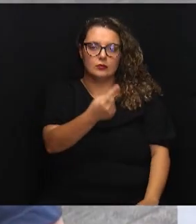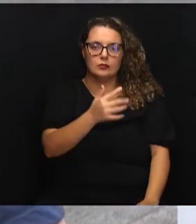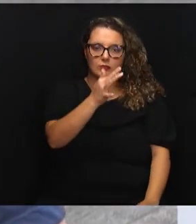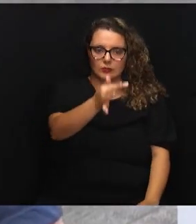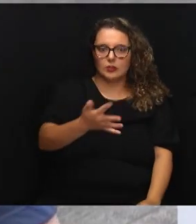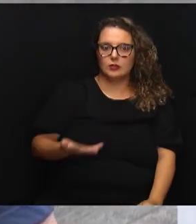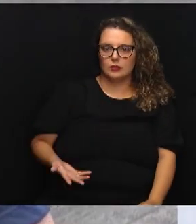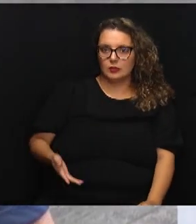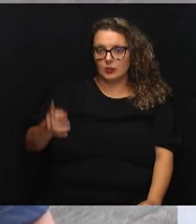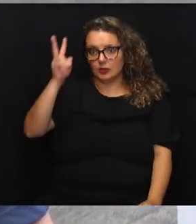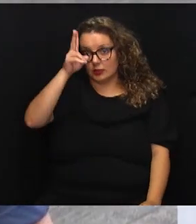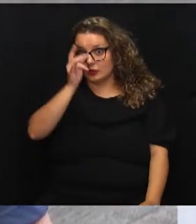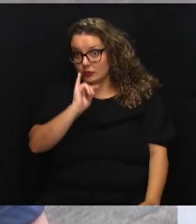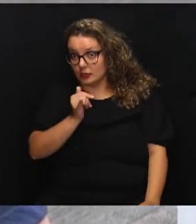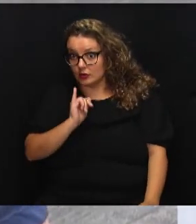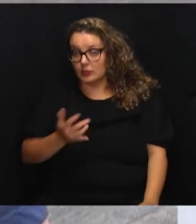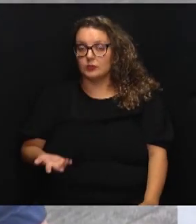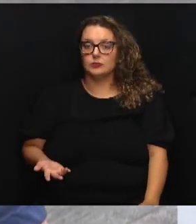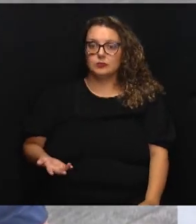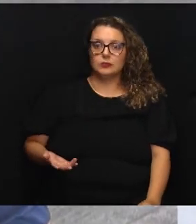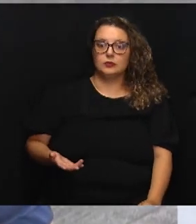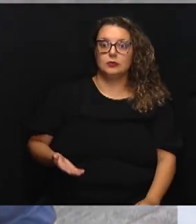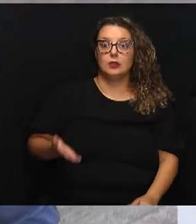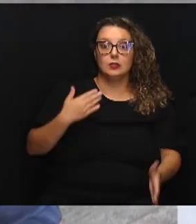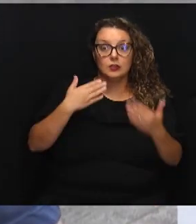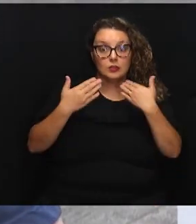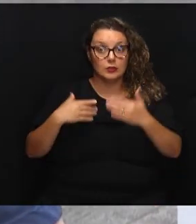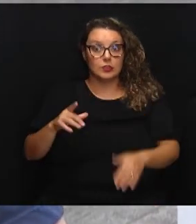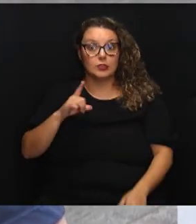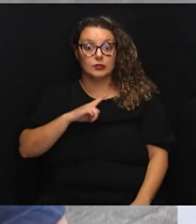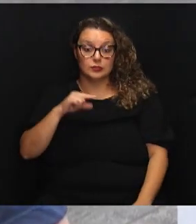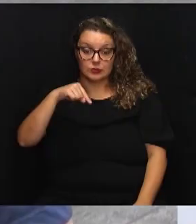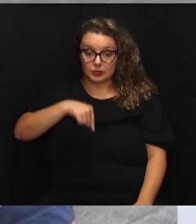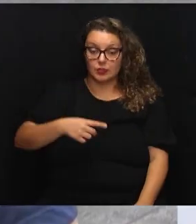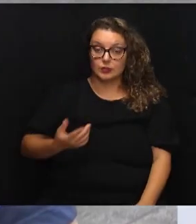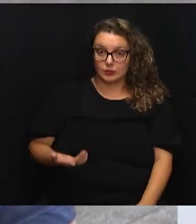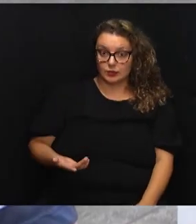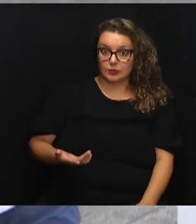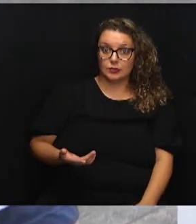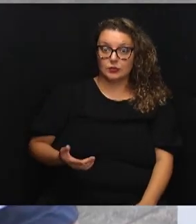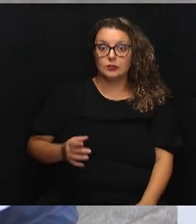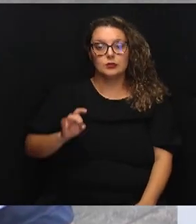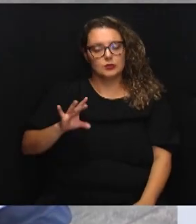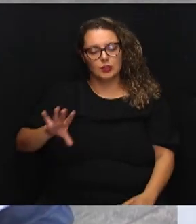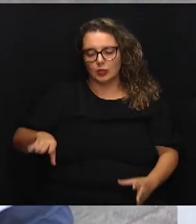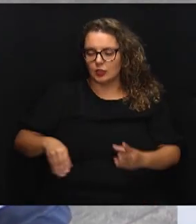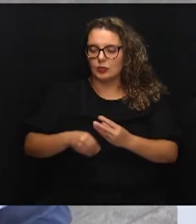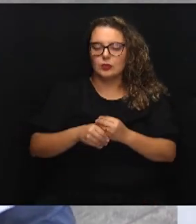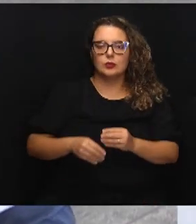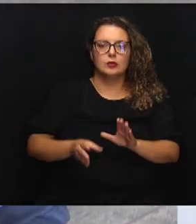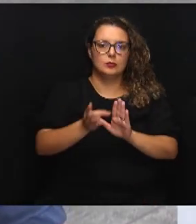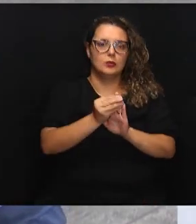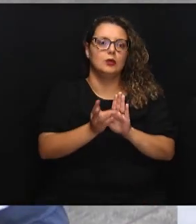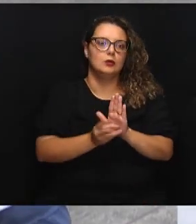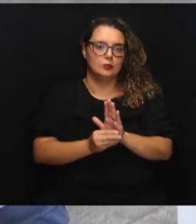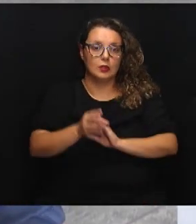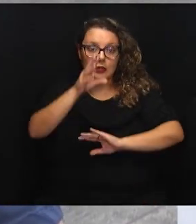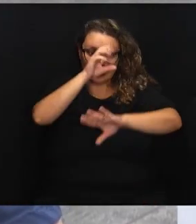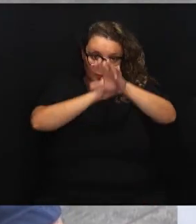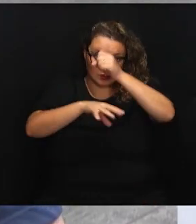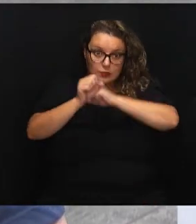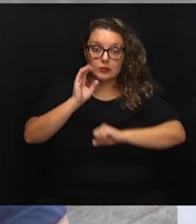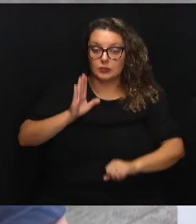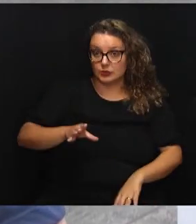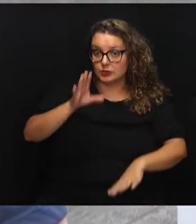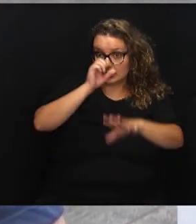essa contação de história, com essa conversa que eles tiveram aqui, só agrega ao conteúdo que eles vão aprender, que eles já